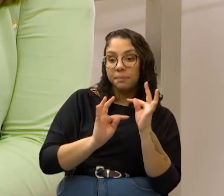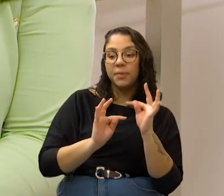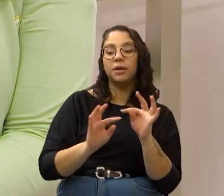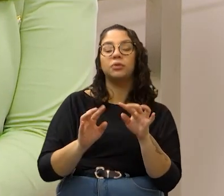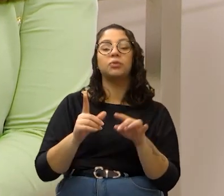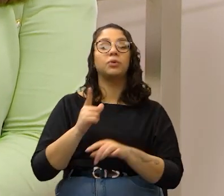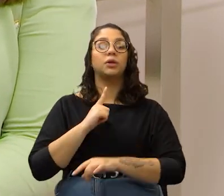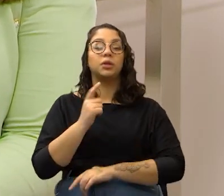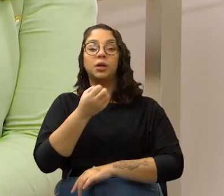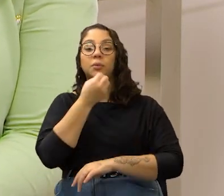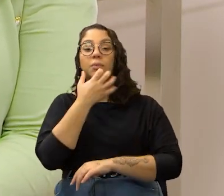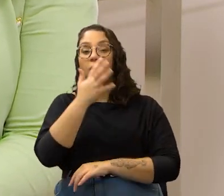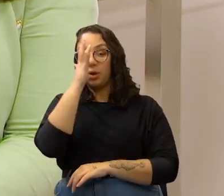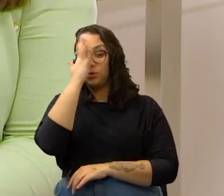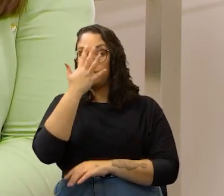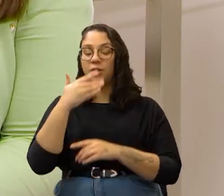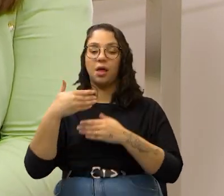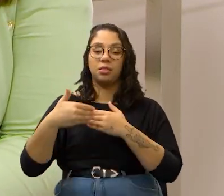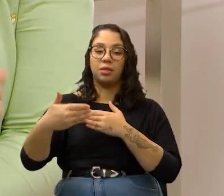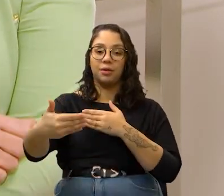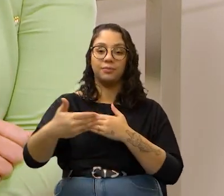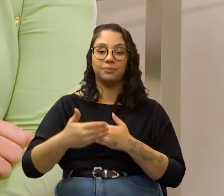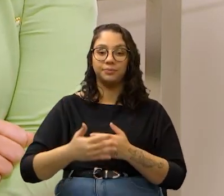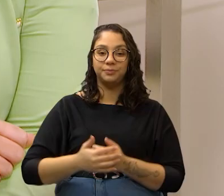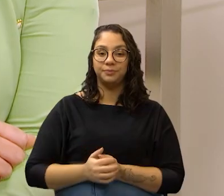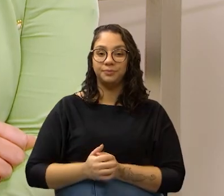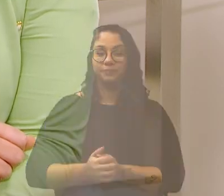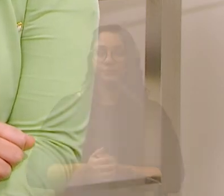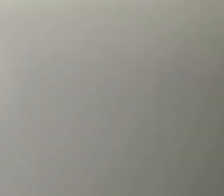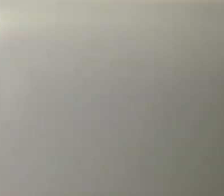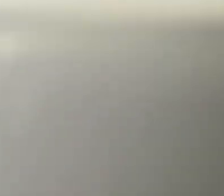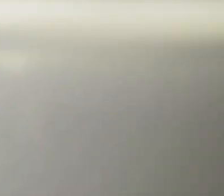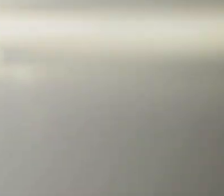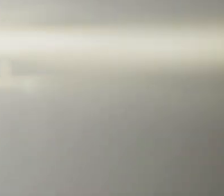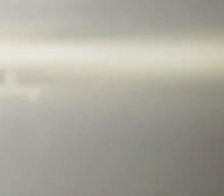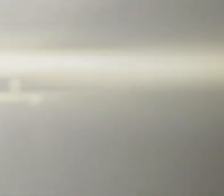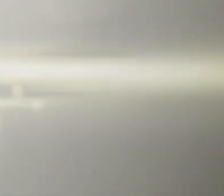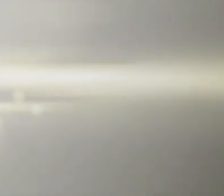passar pelo tratamento e ter uma boa resposta a longo prazo.